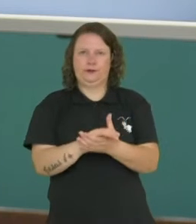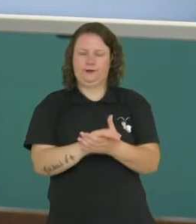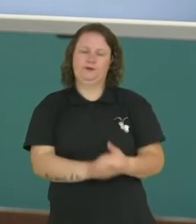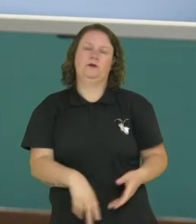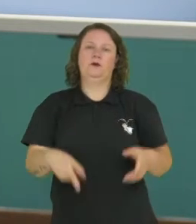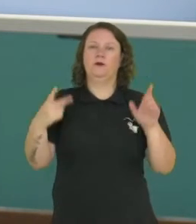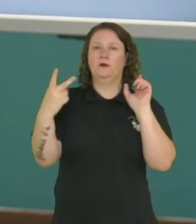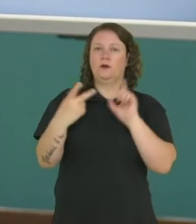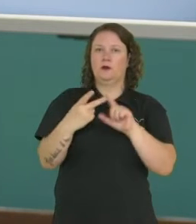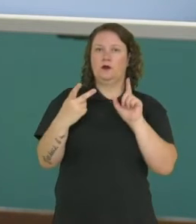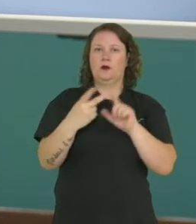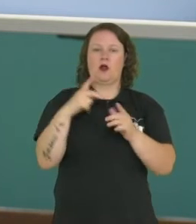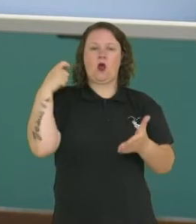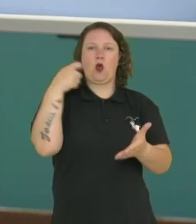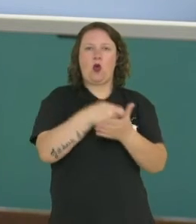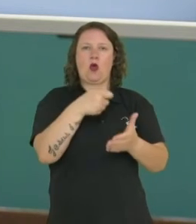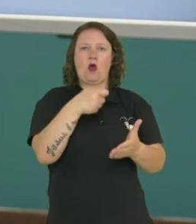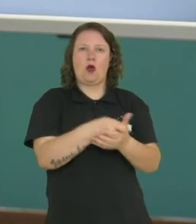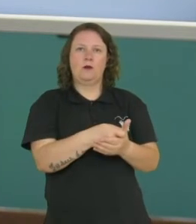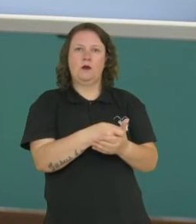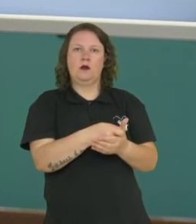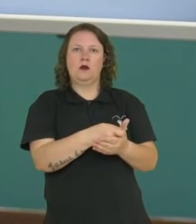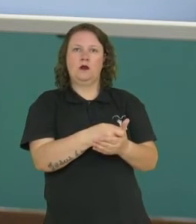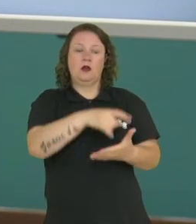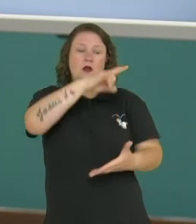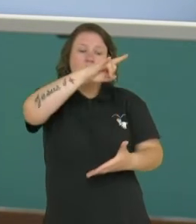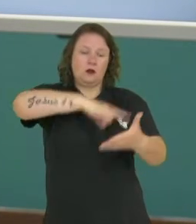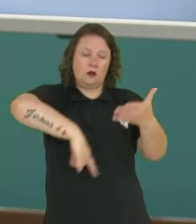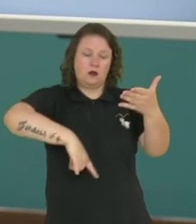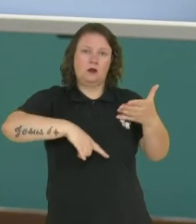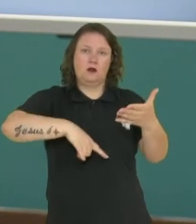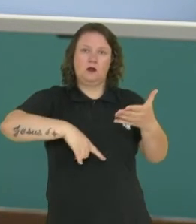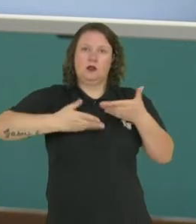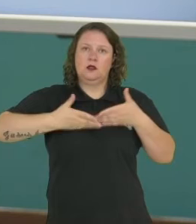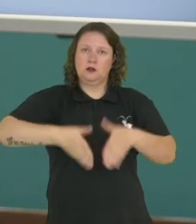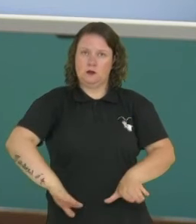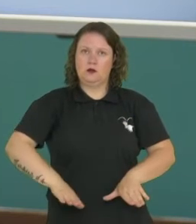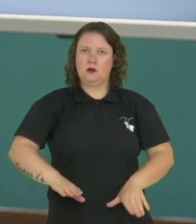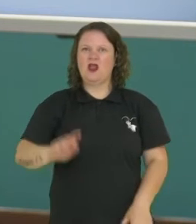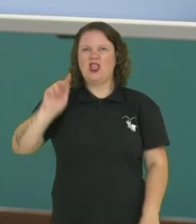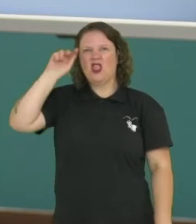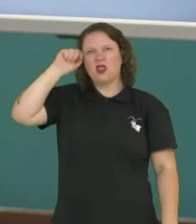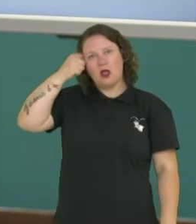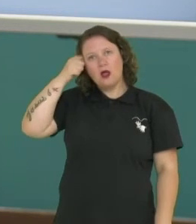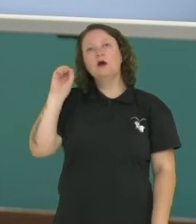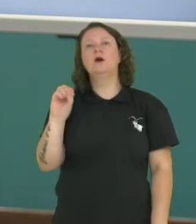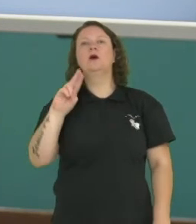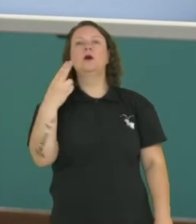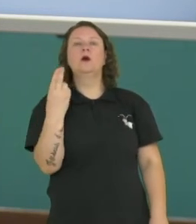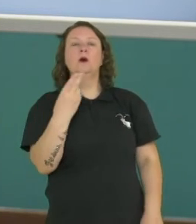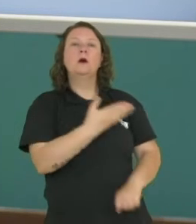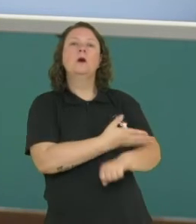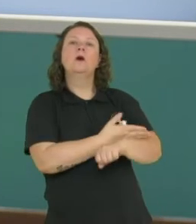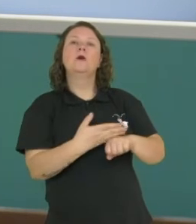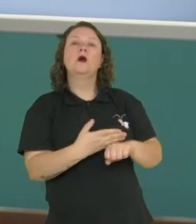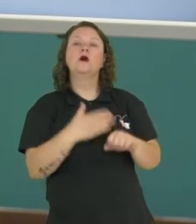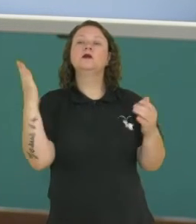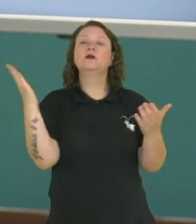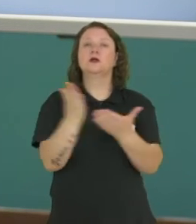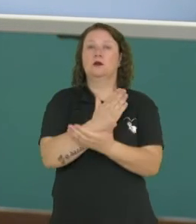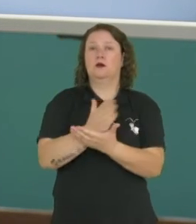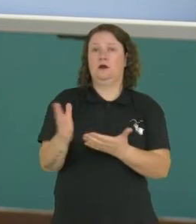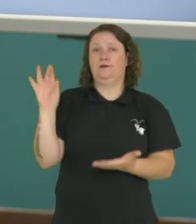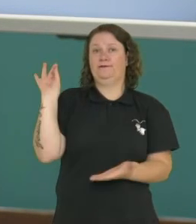Obrigatoriedade do registro da raça na certidão de nascimento, então tinha lá escrito, né, negro ou branco, para diferenciar